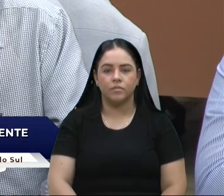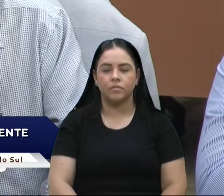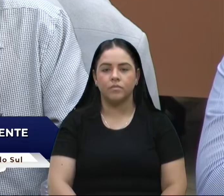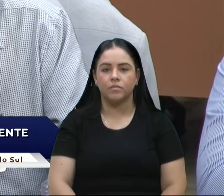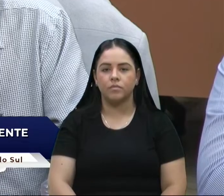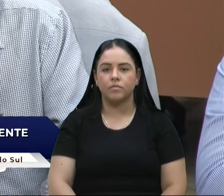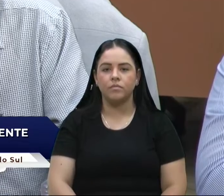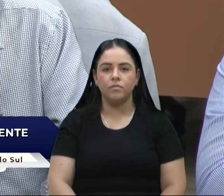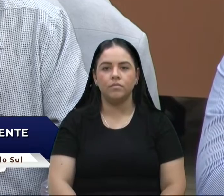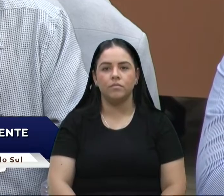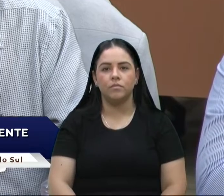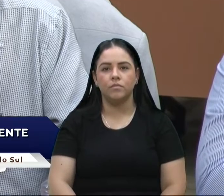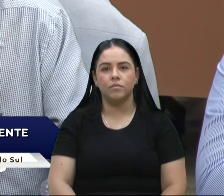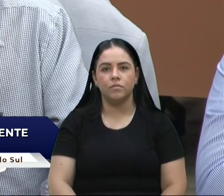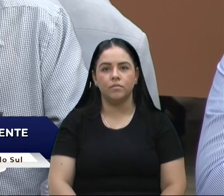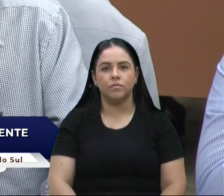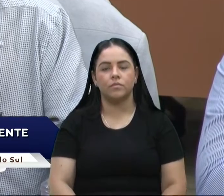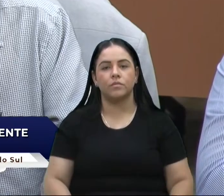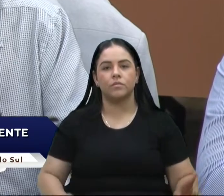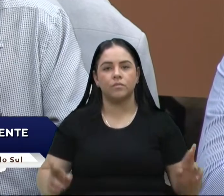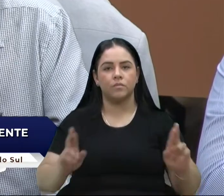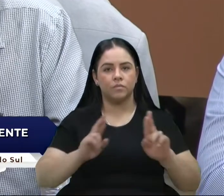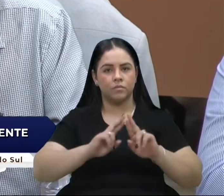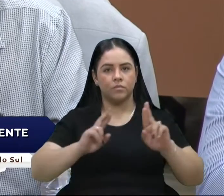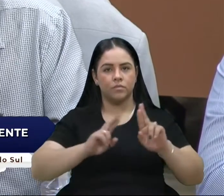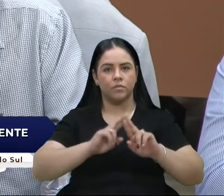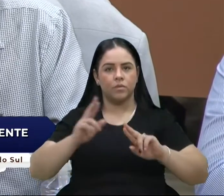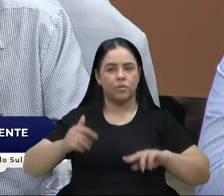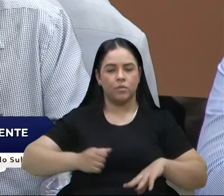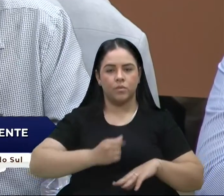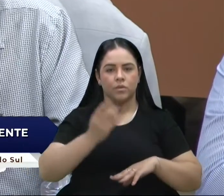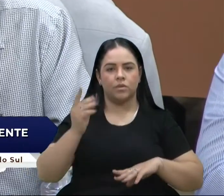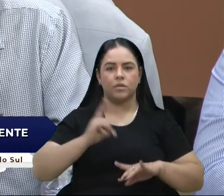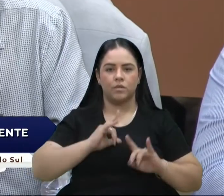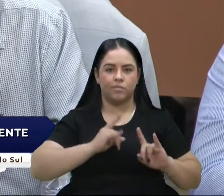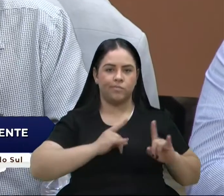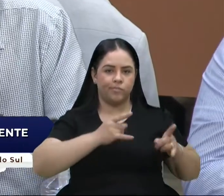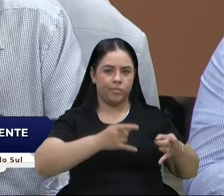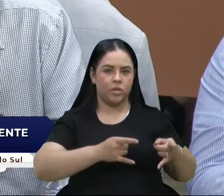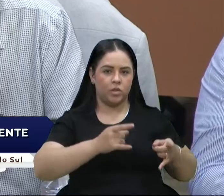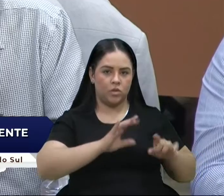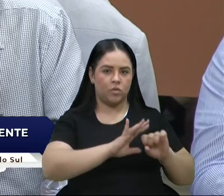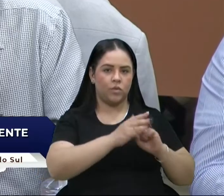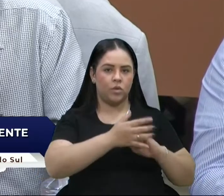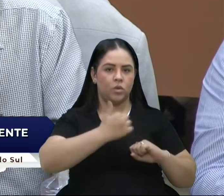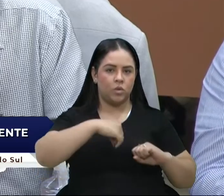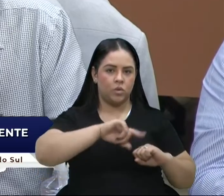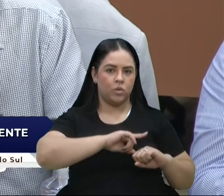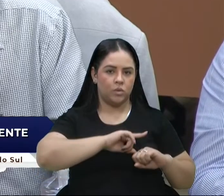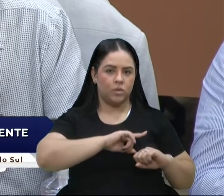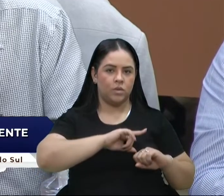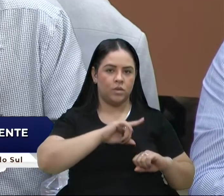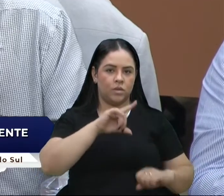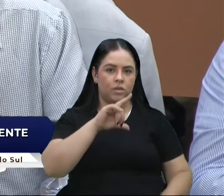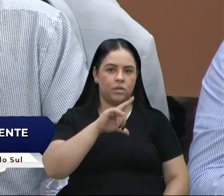Em relação aos leitos, né, Covid, nós estamos com